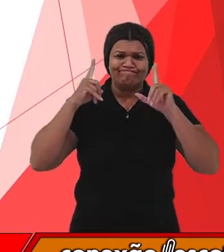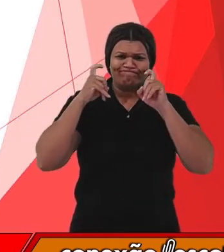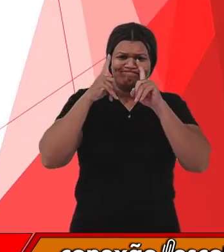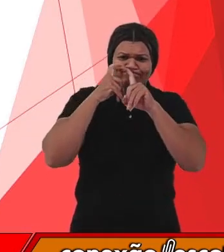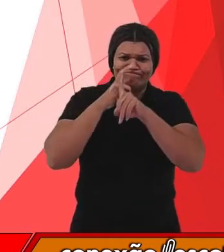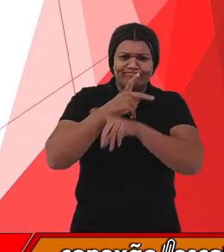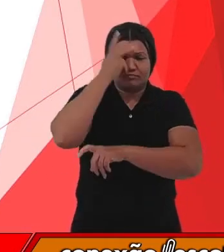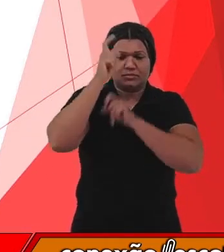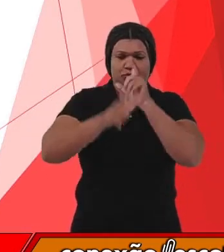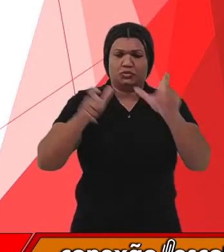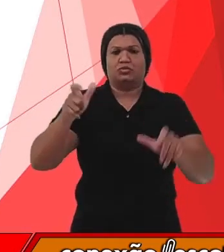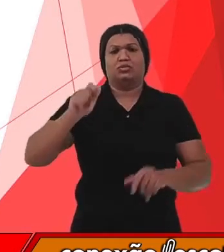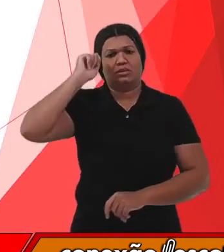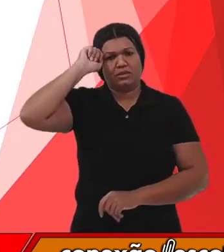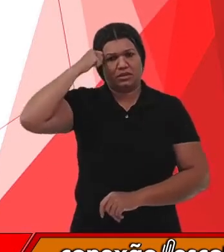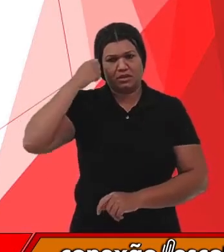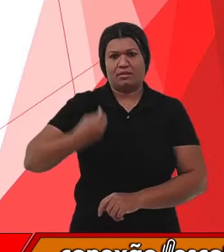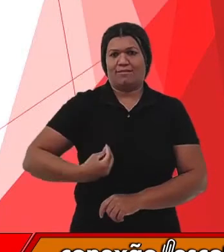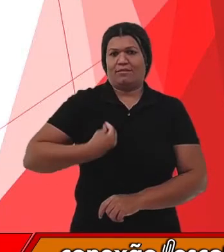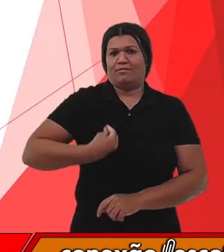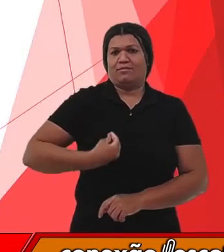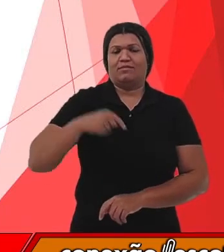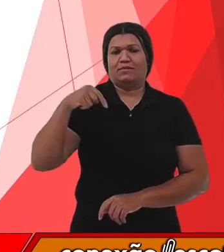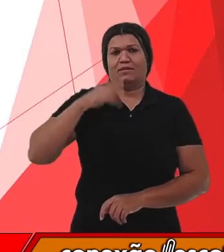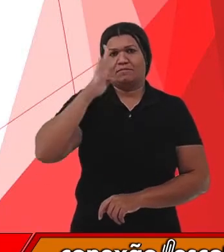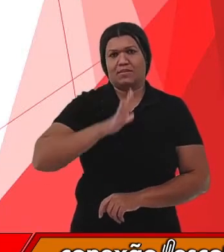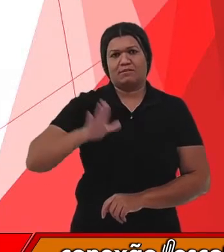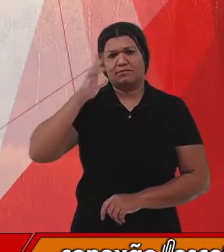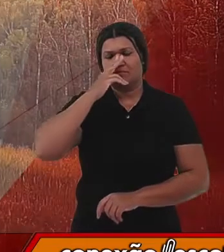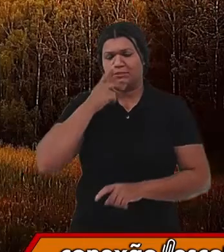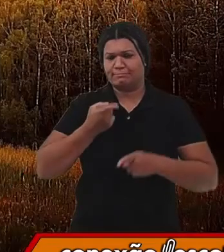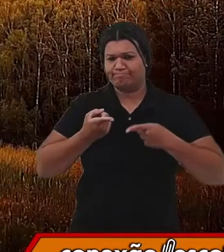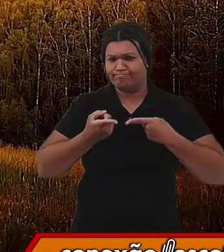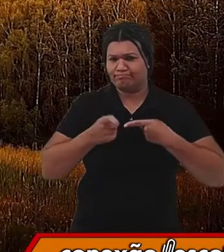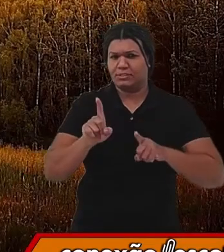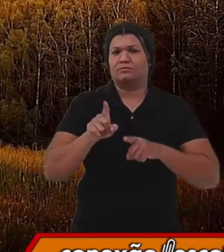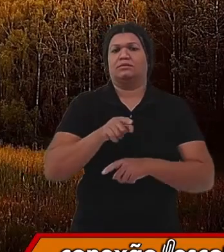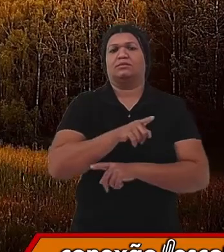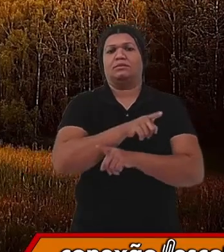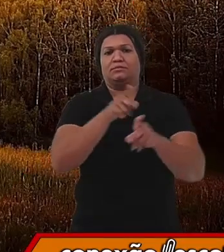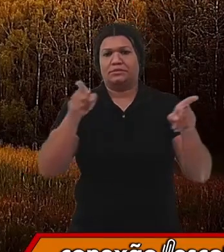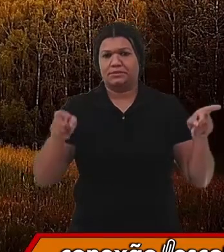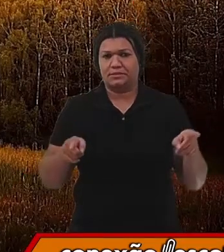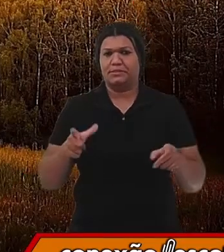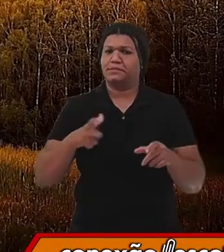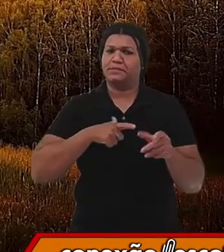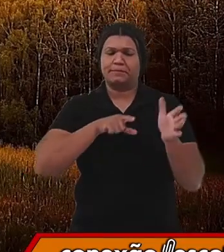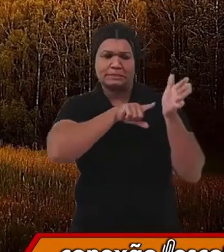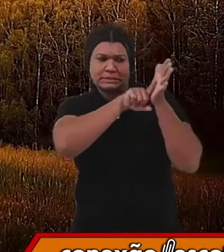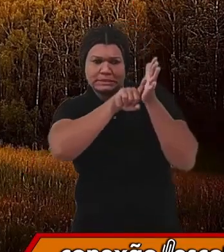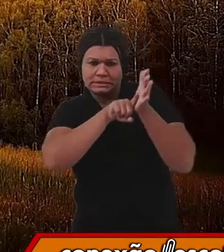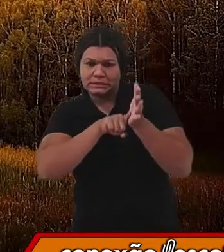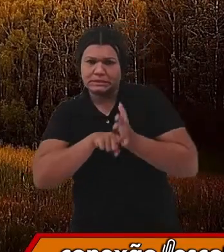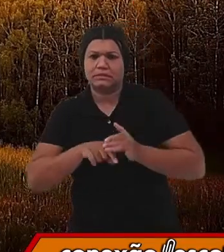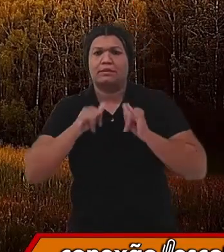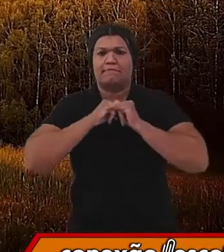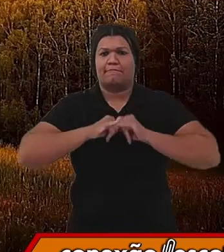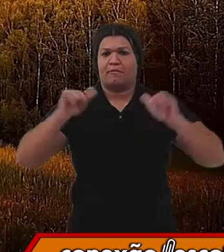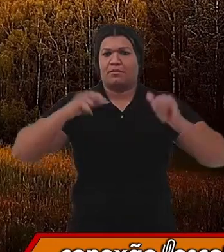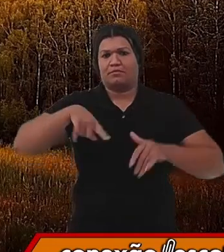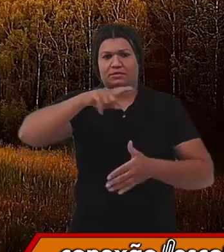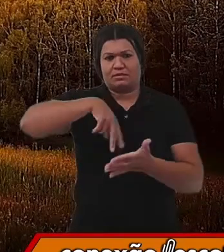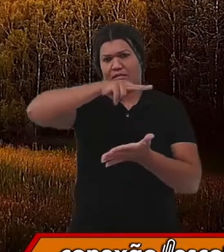Brasil. E é bem provocativa essas pesquisas. Sugiro que vocês também possam buscar informações e ler